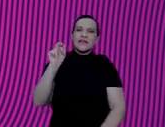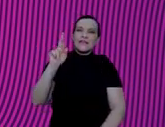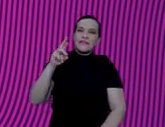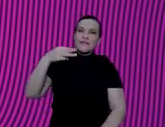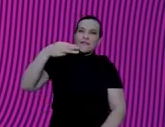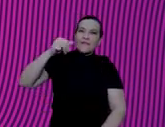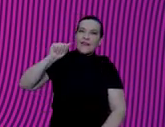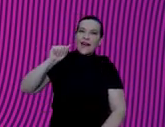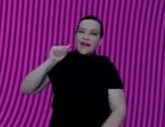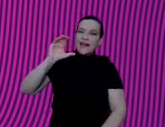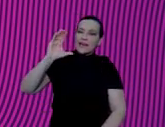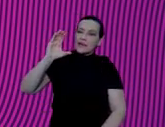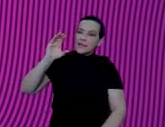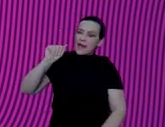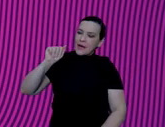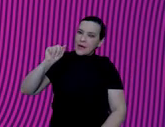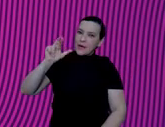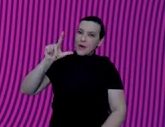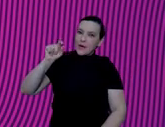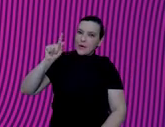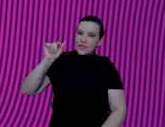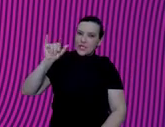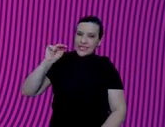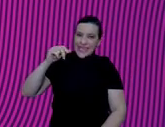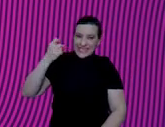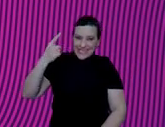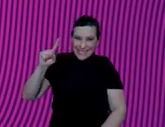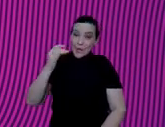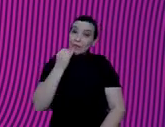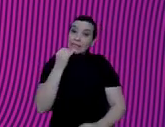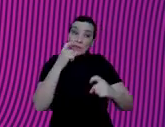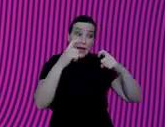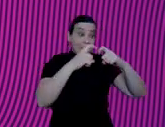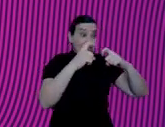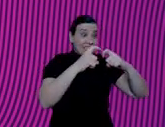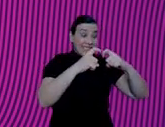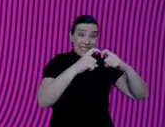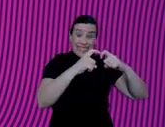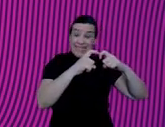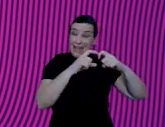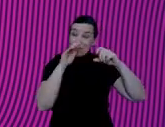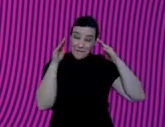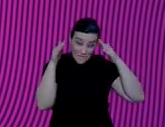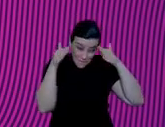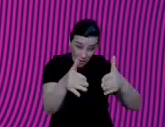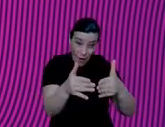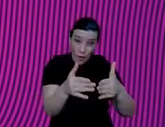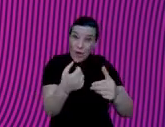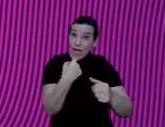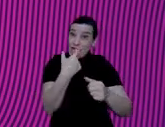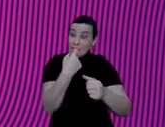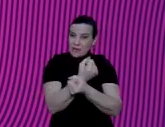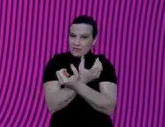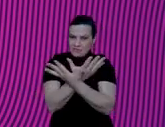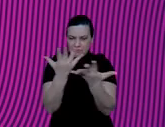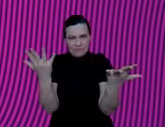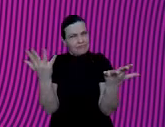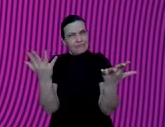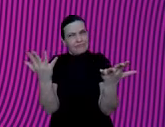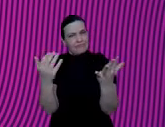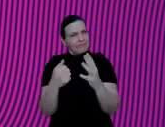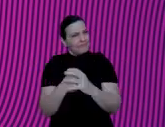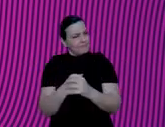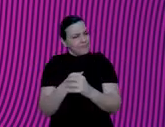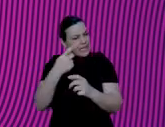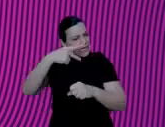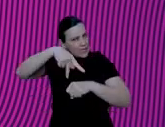farmacologização da medicina, né? E eu queria, assim, qual é o peso que isso tem no Brasil, né?